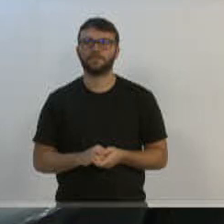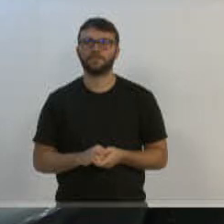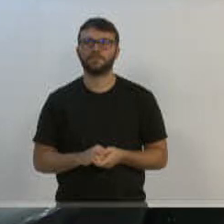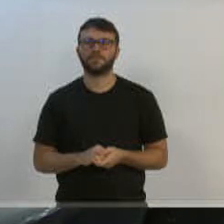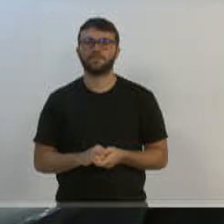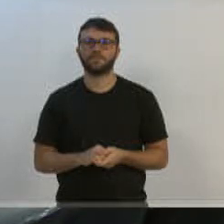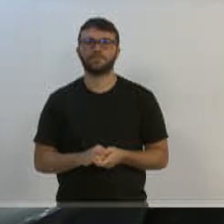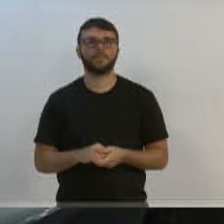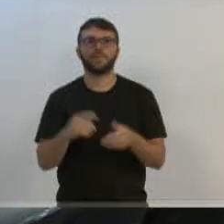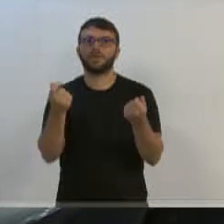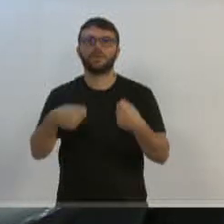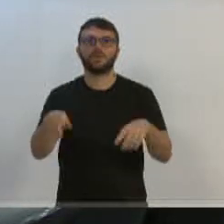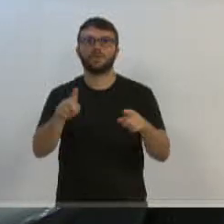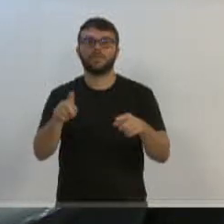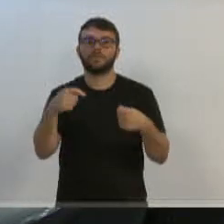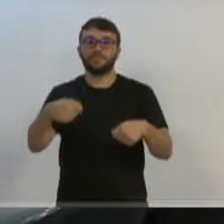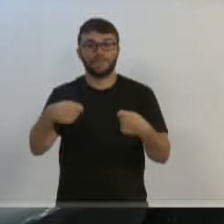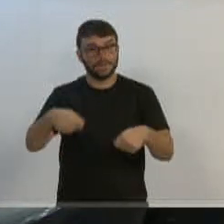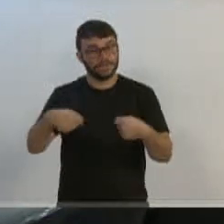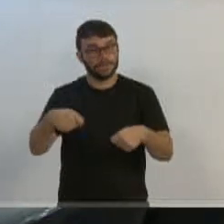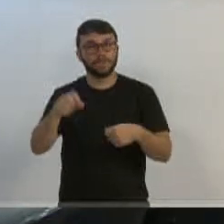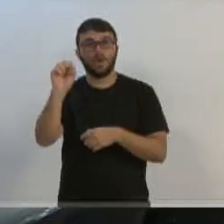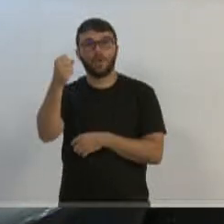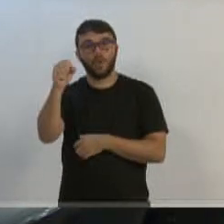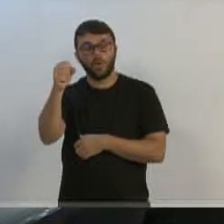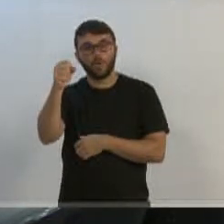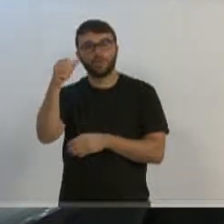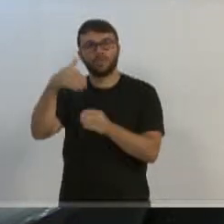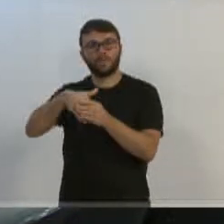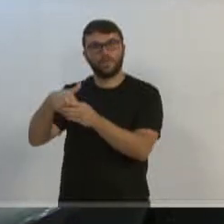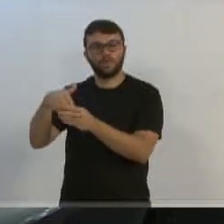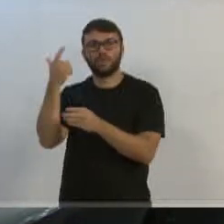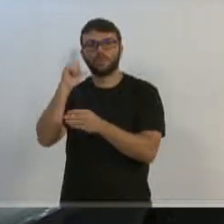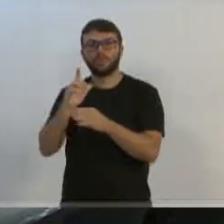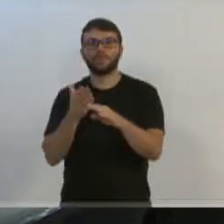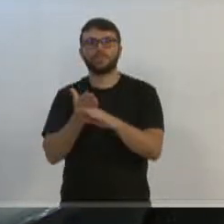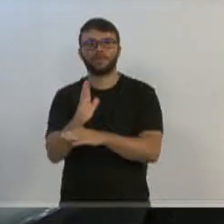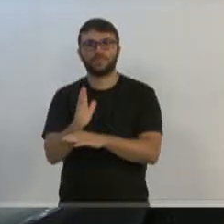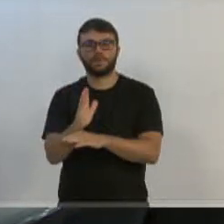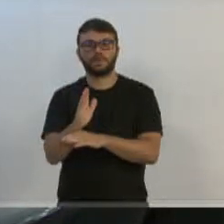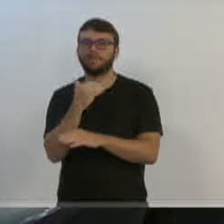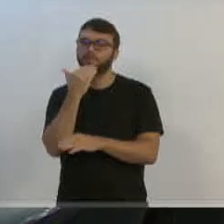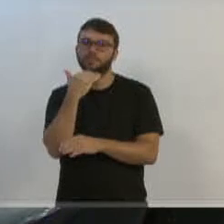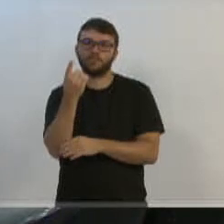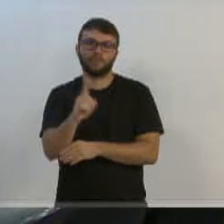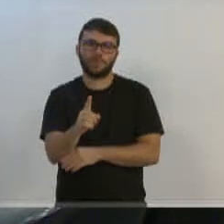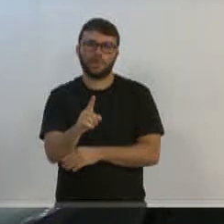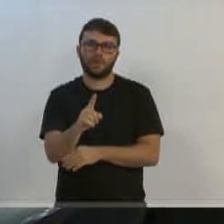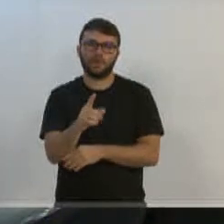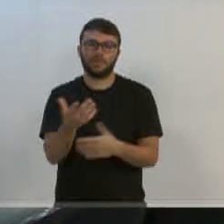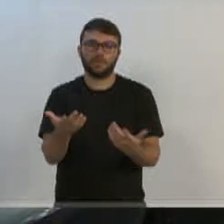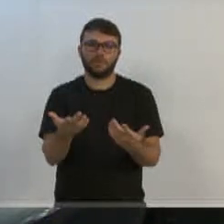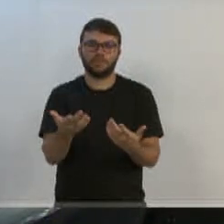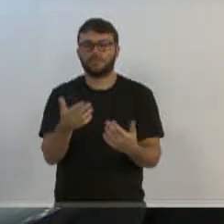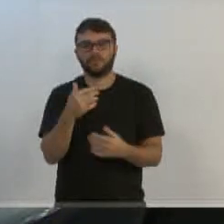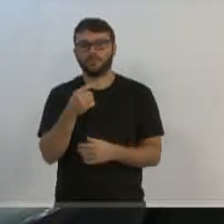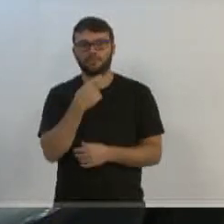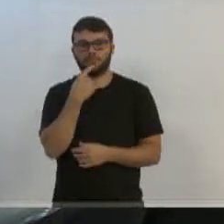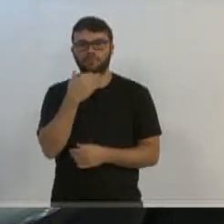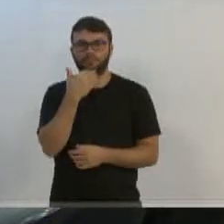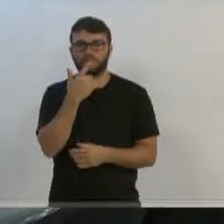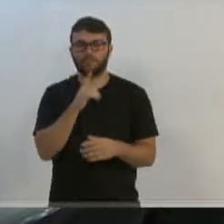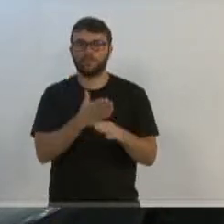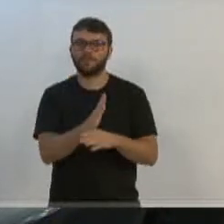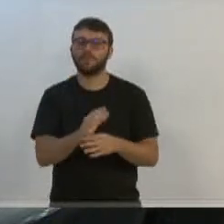Não são necessários 8 votos, vereador Alexandre Caminha, para aprovação, e não chegou nesse quórum, então não foi aprovada.